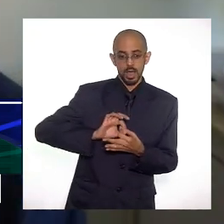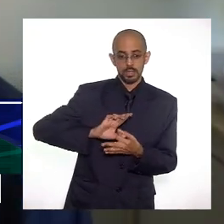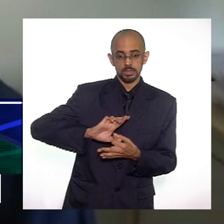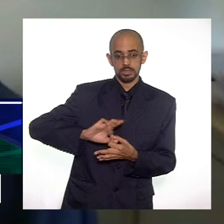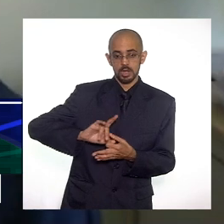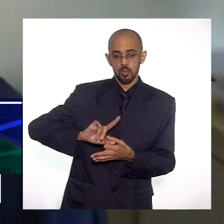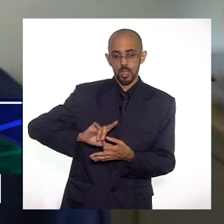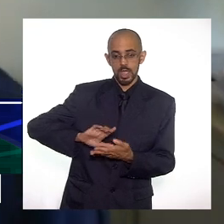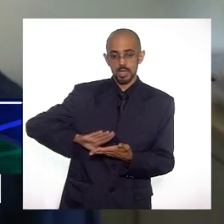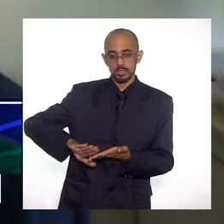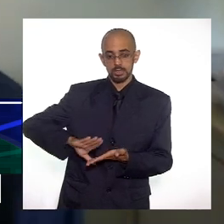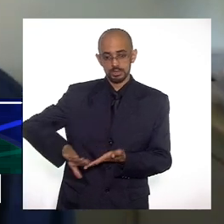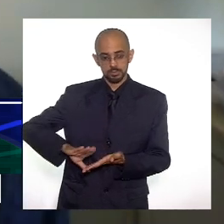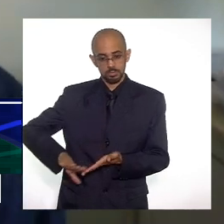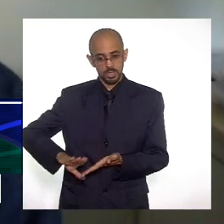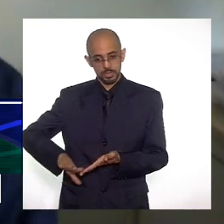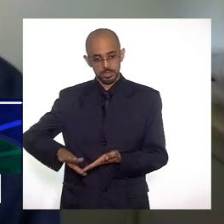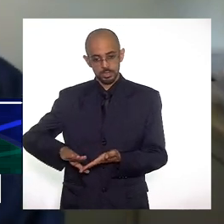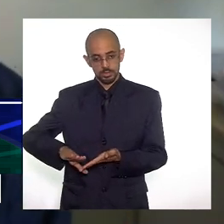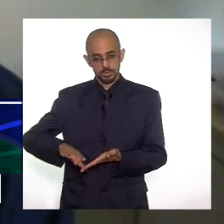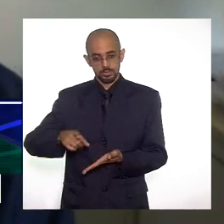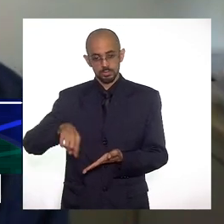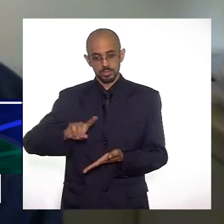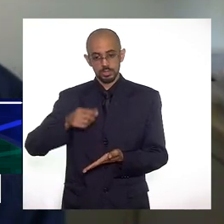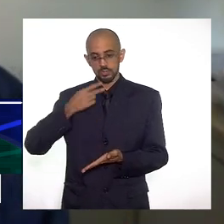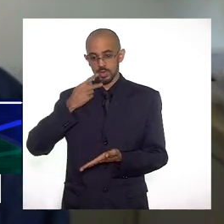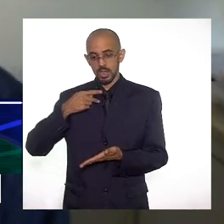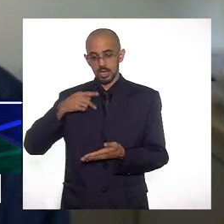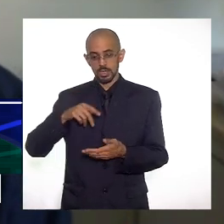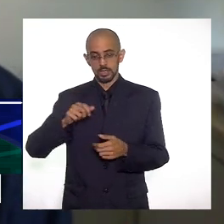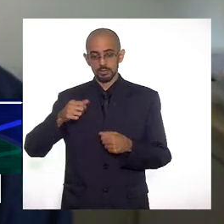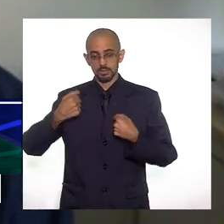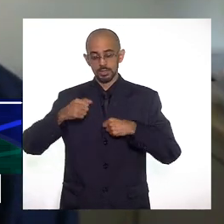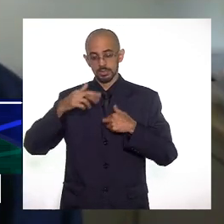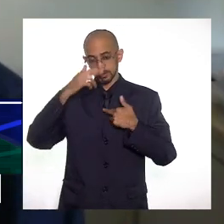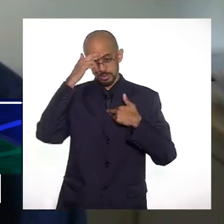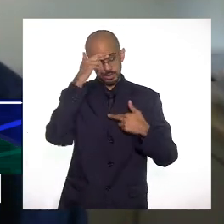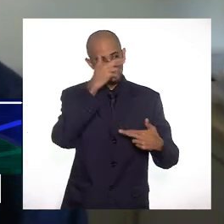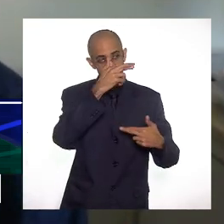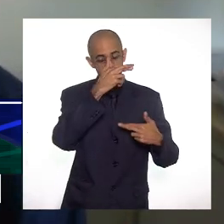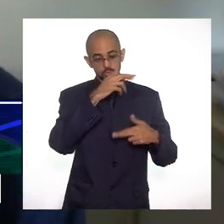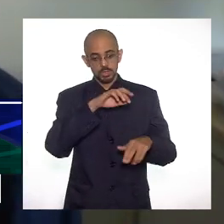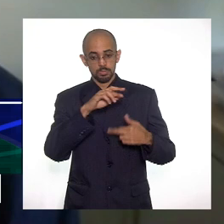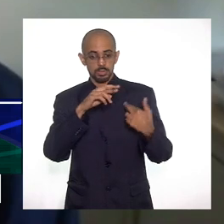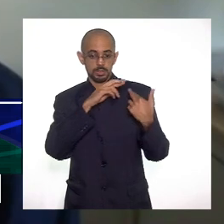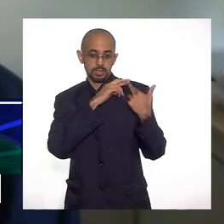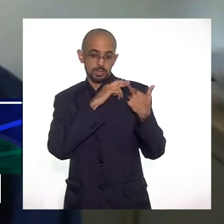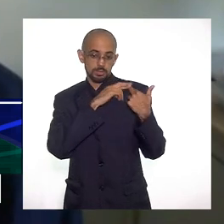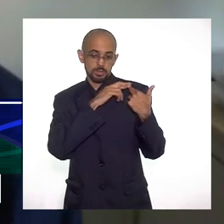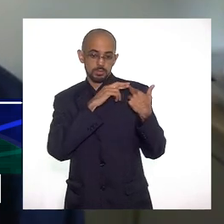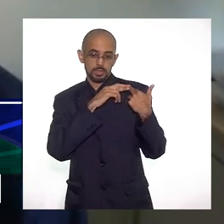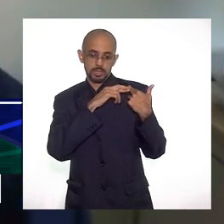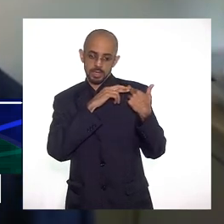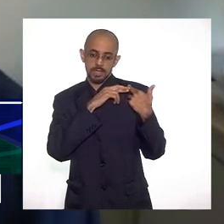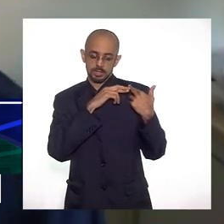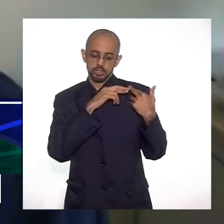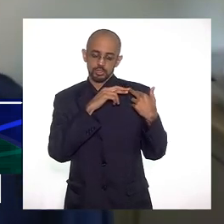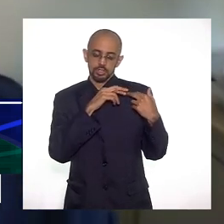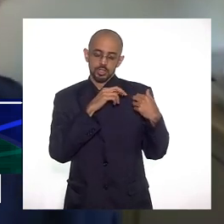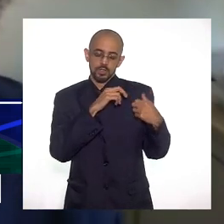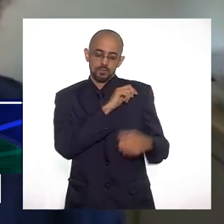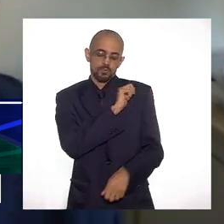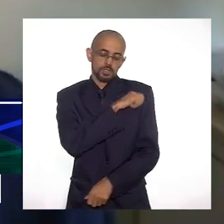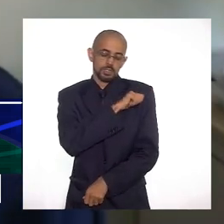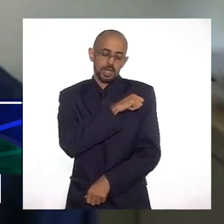é desnecessário a gente dizer que os poderes têm que cumprir a lei de responsabilidade fiscal. É óbvio que o tem.